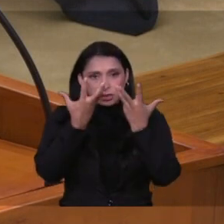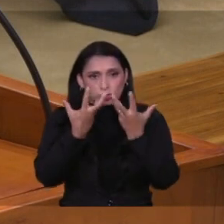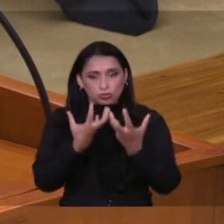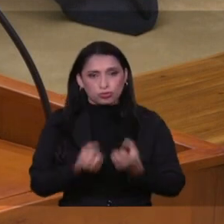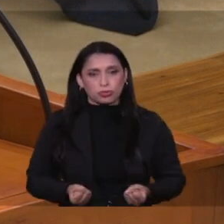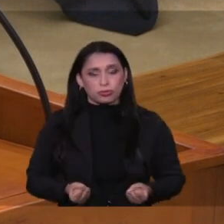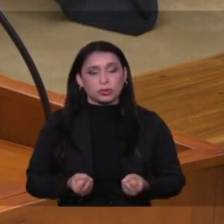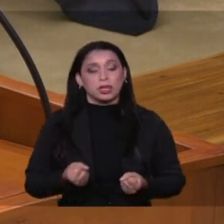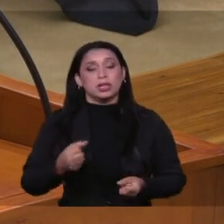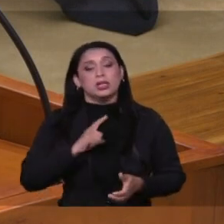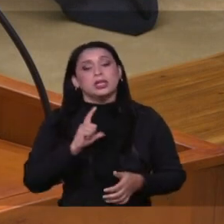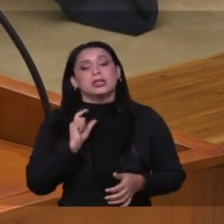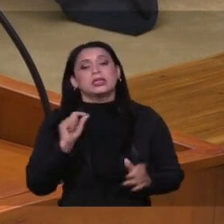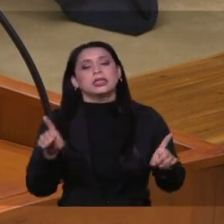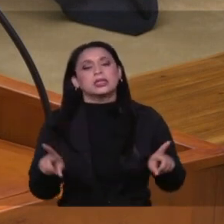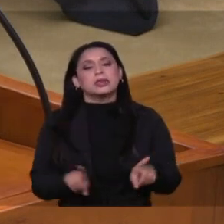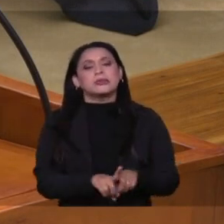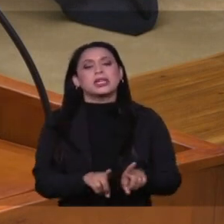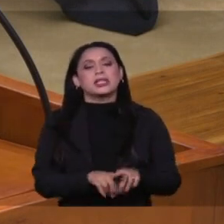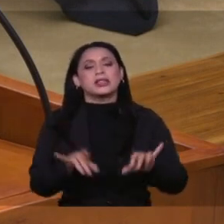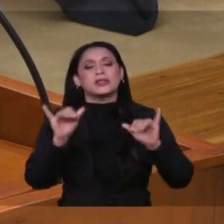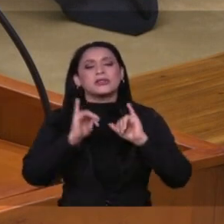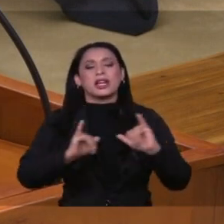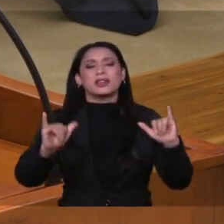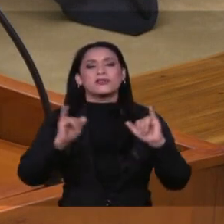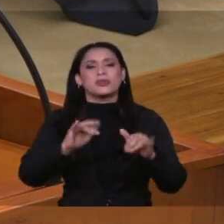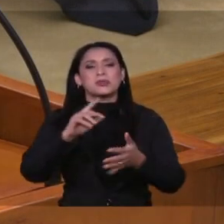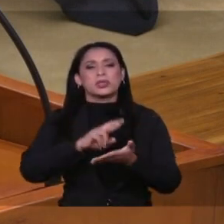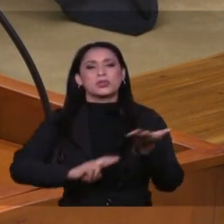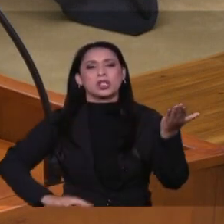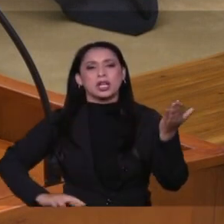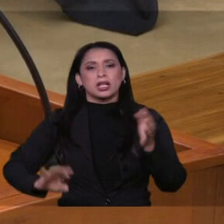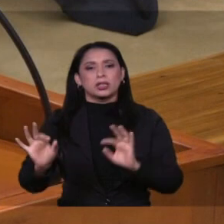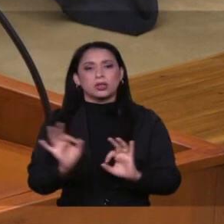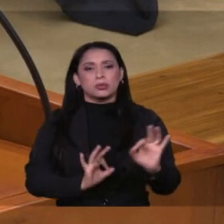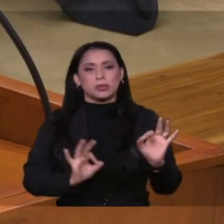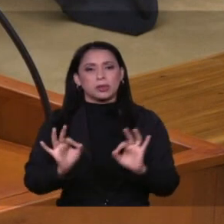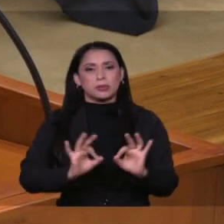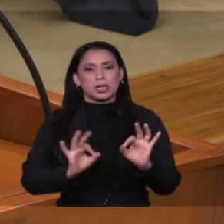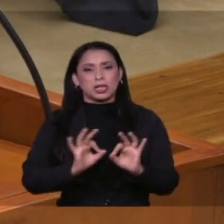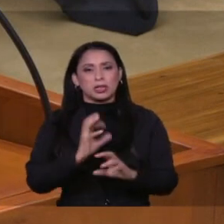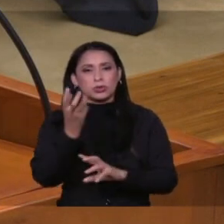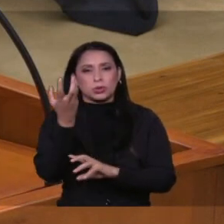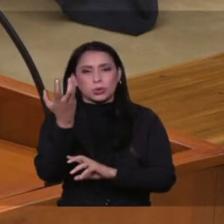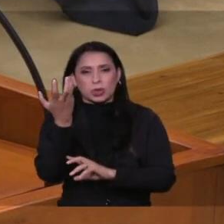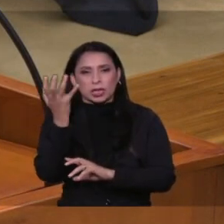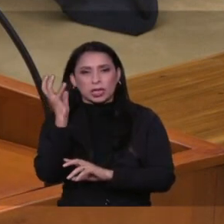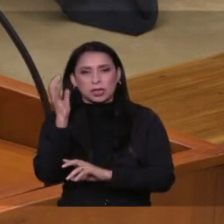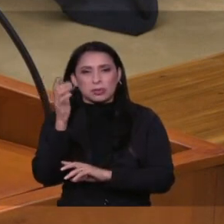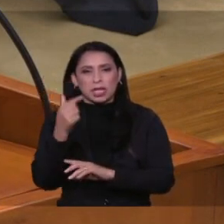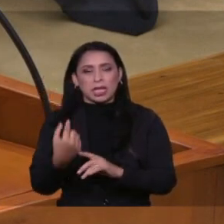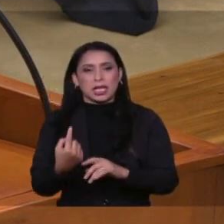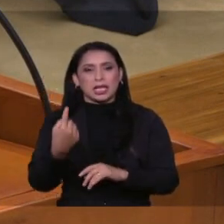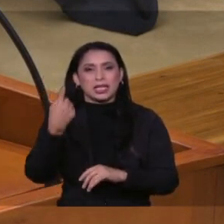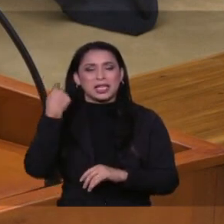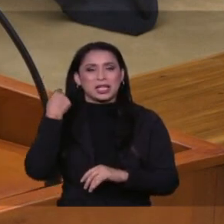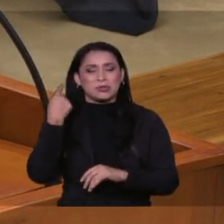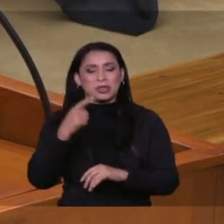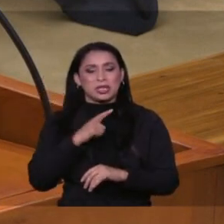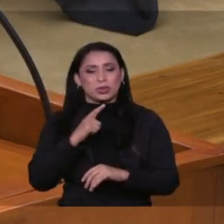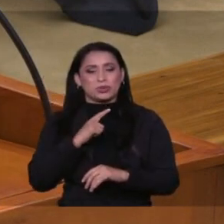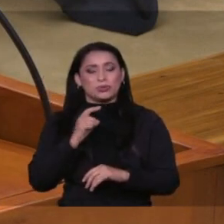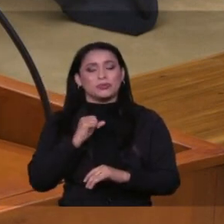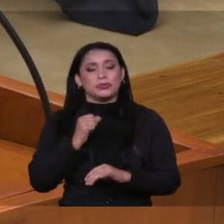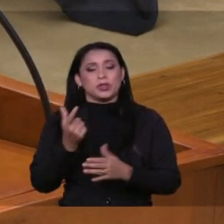na trazido pauta, também conjunto. Informação de relatório preparado pelo Observatório do Clima, naquele período foi observado que